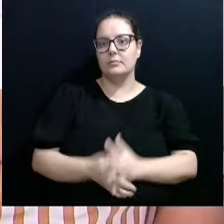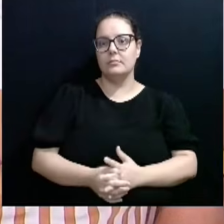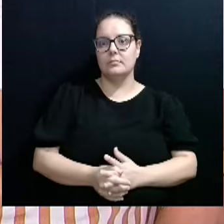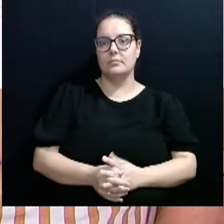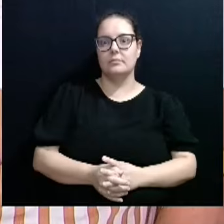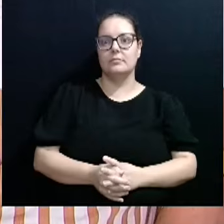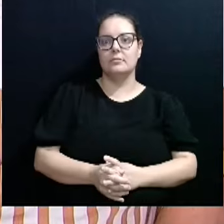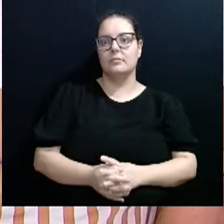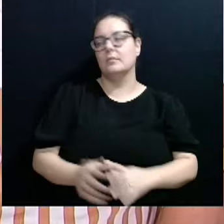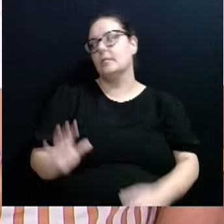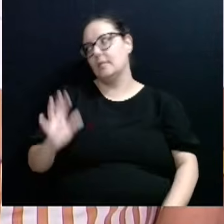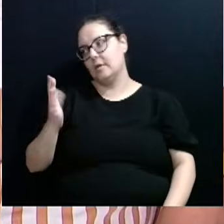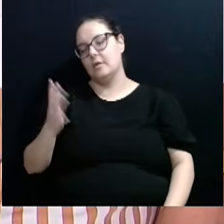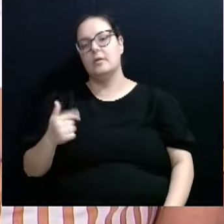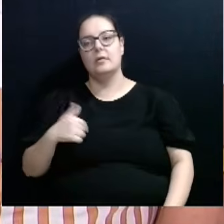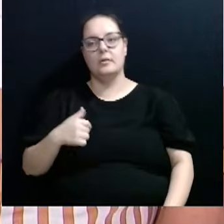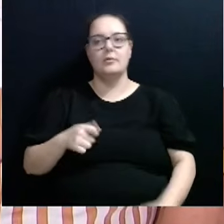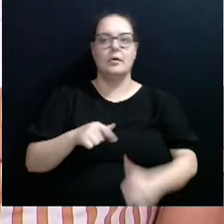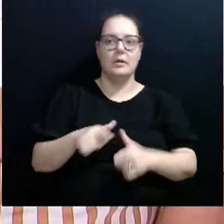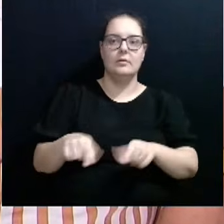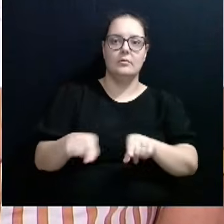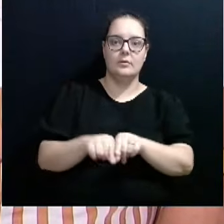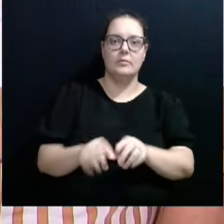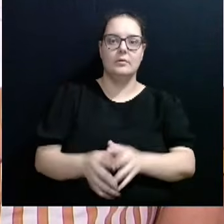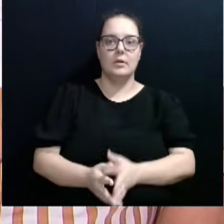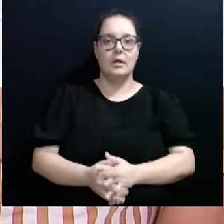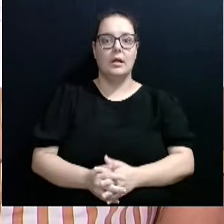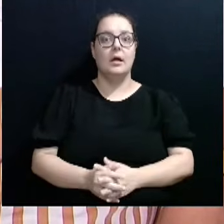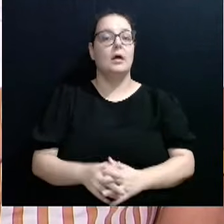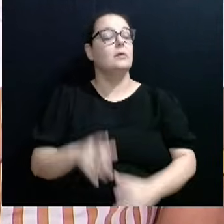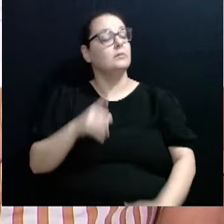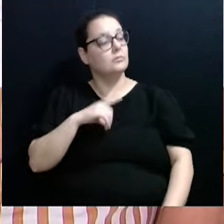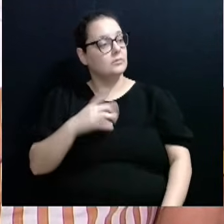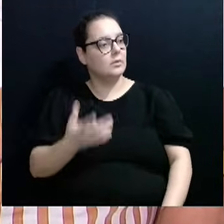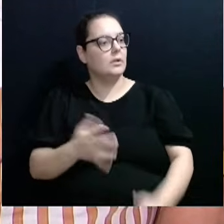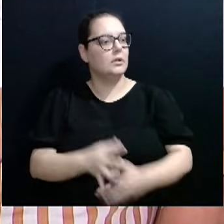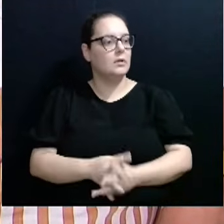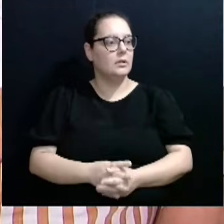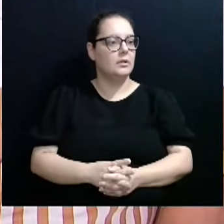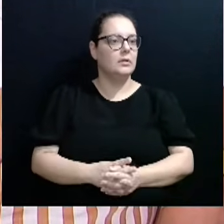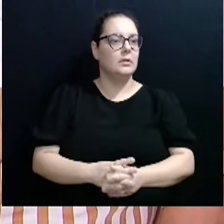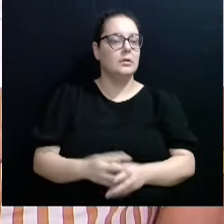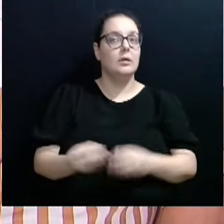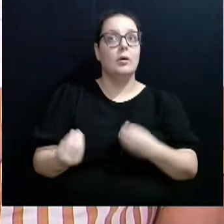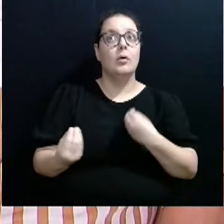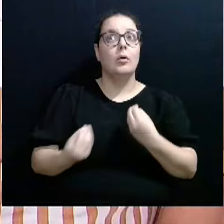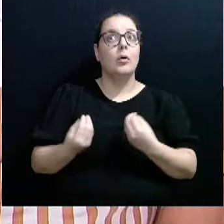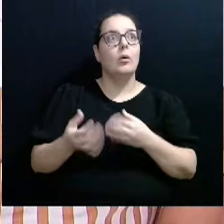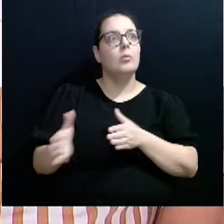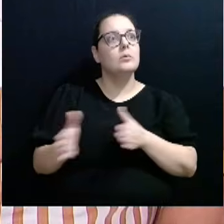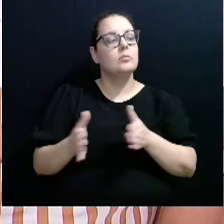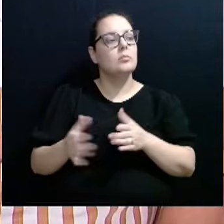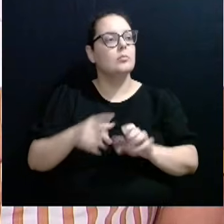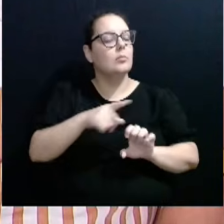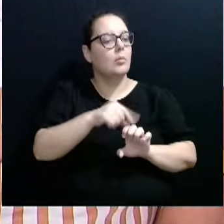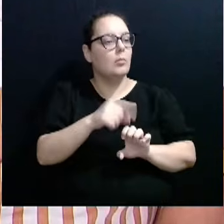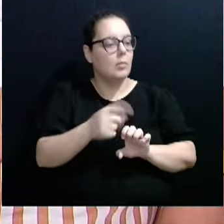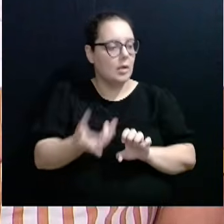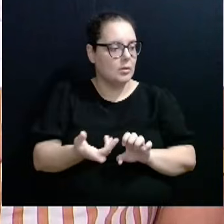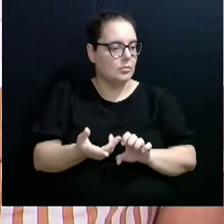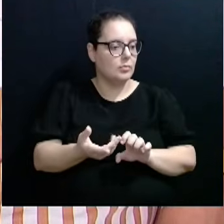também. Ah, então tem Peças. isso. Mas em que momento, então, dessa trajetória empreendedora que você passou também a